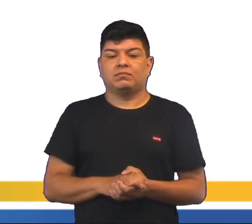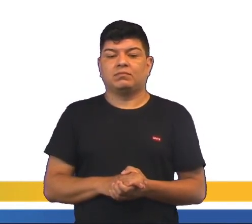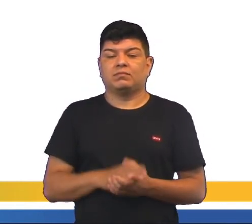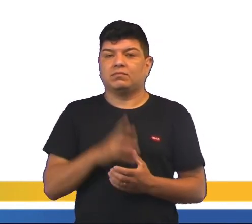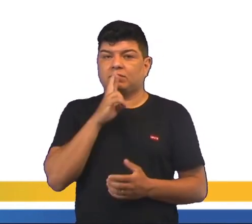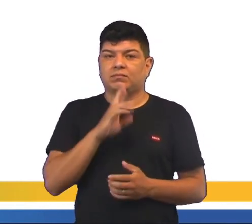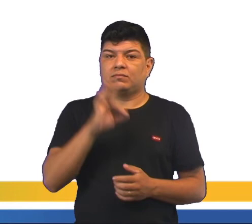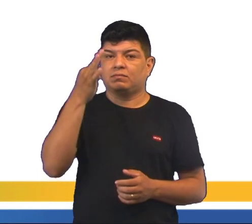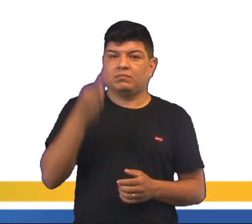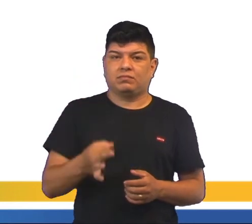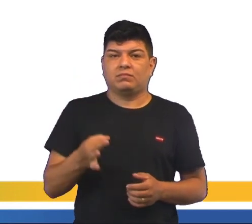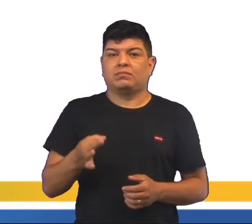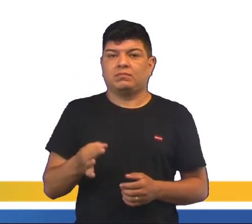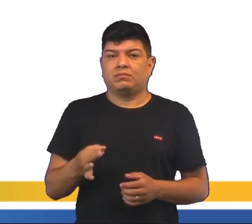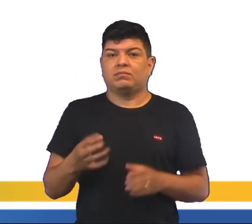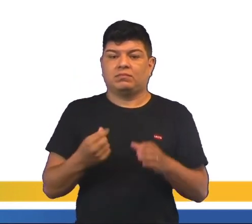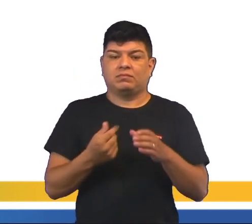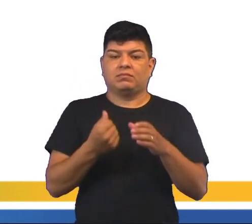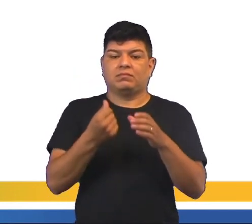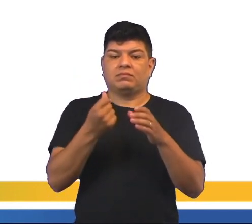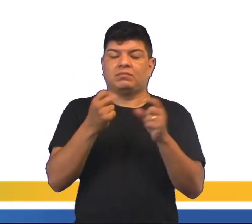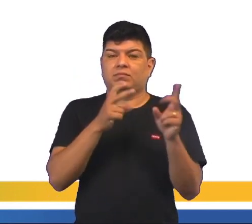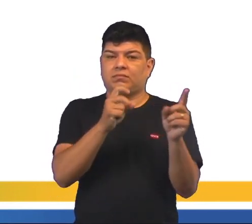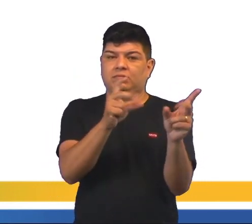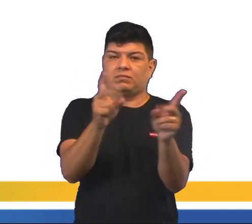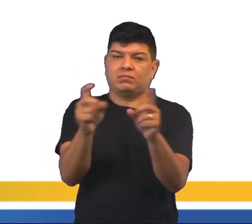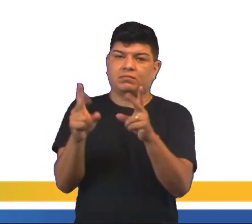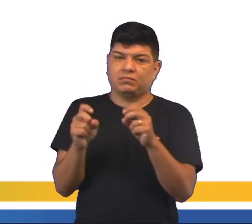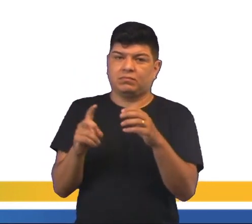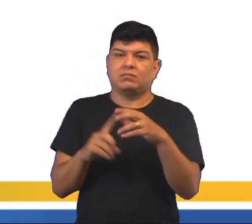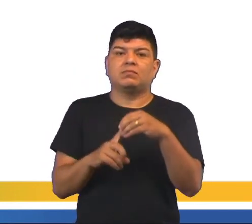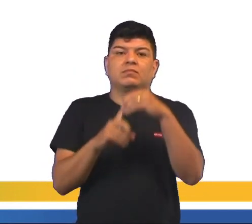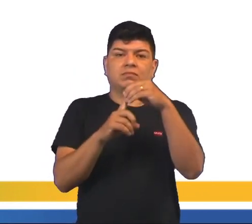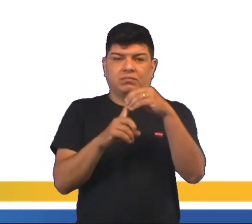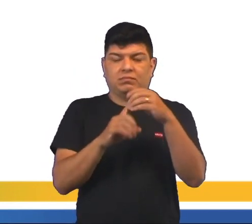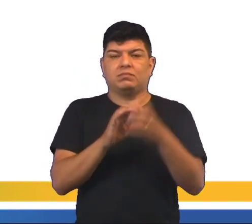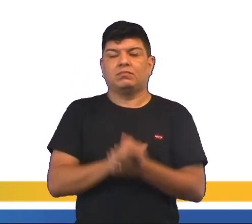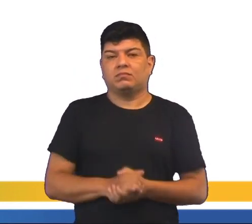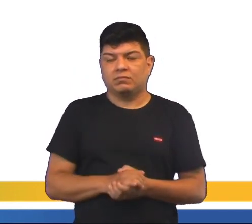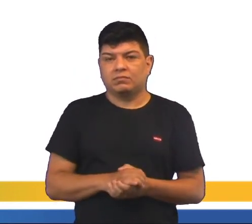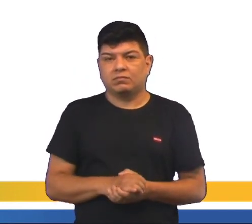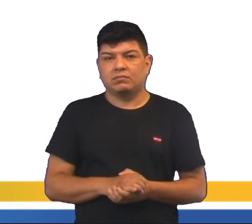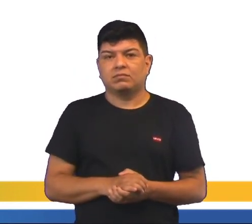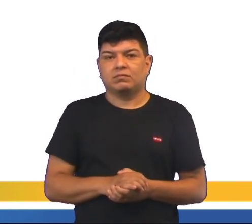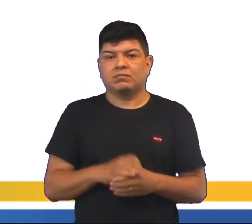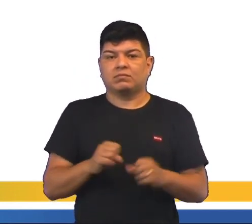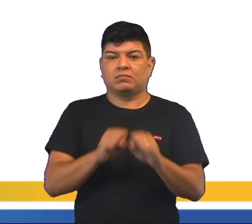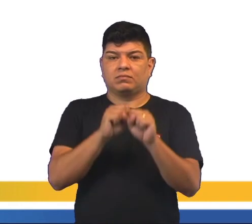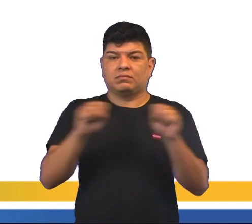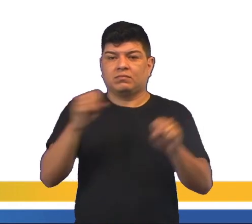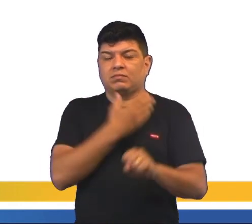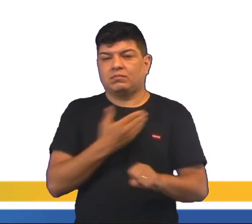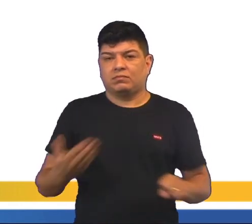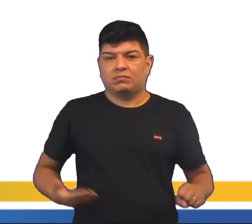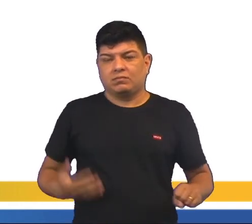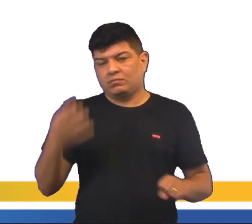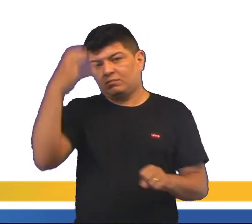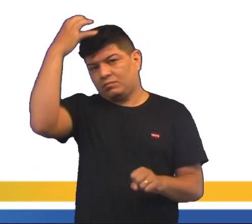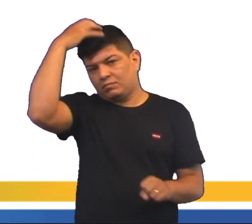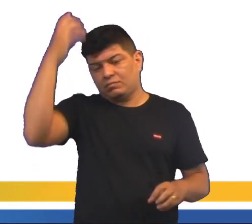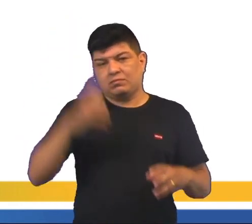A resposta correta, né, é o capitalismo comercial. O absolutismo era o sistema de governo onde o rei